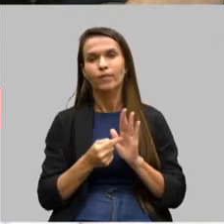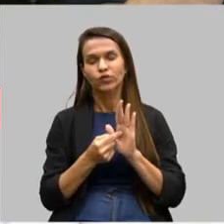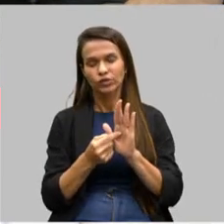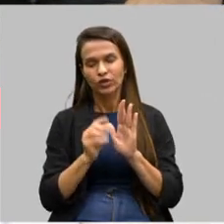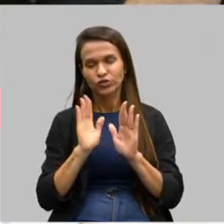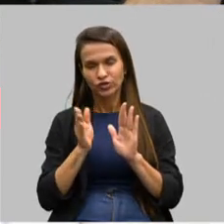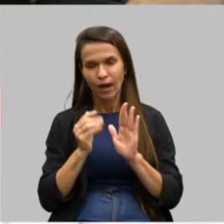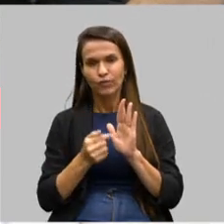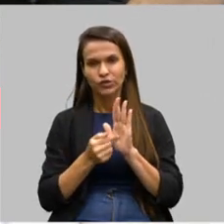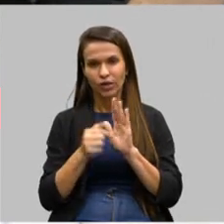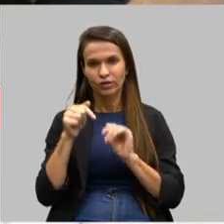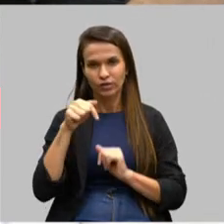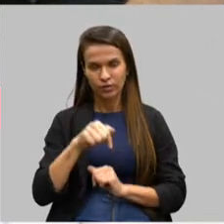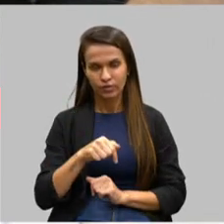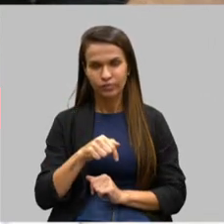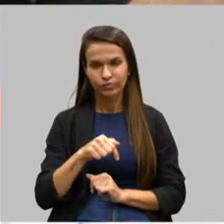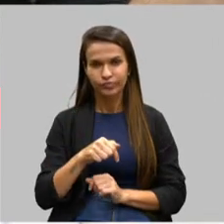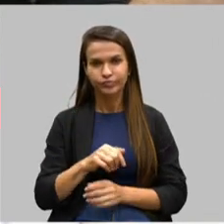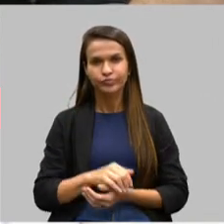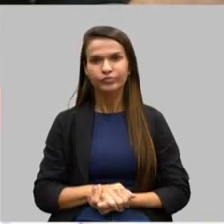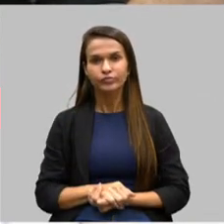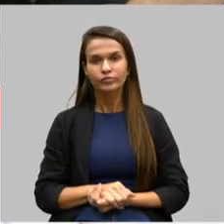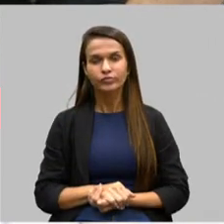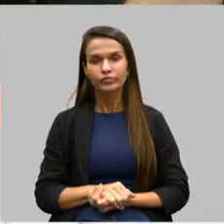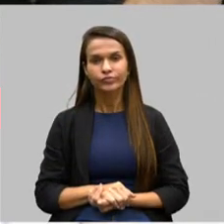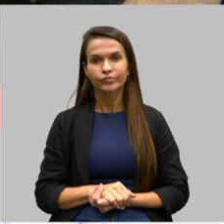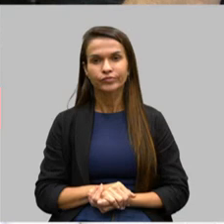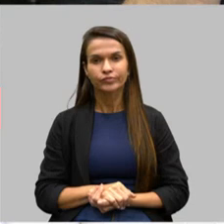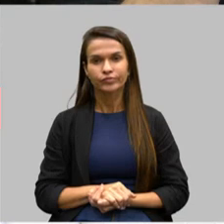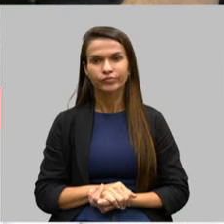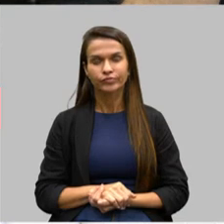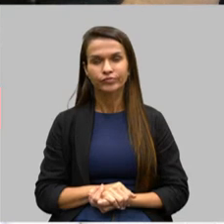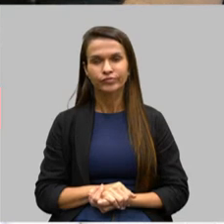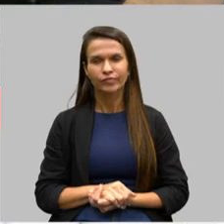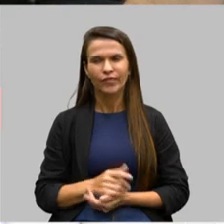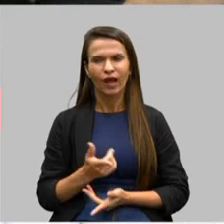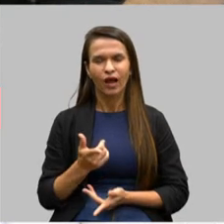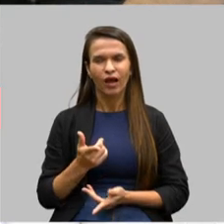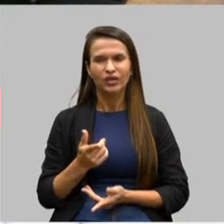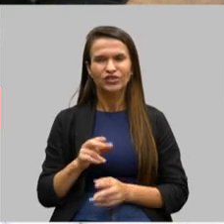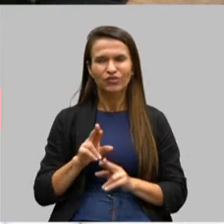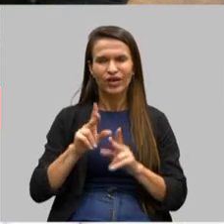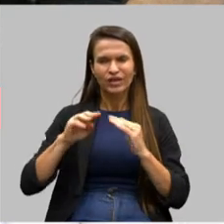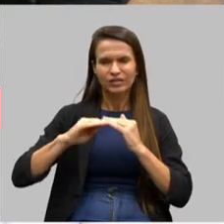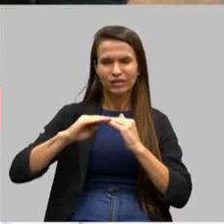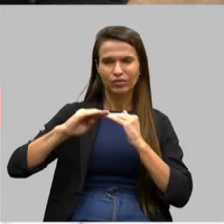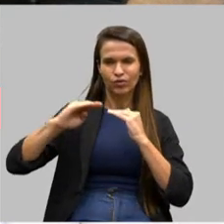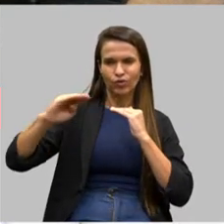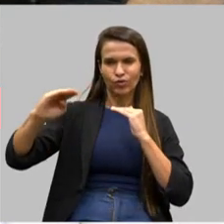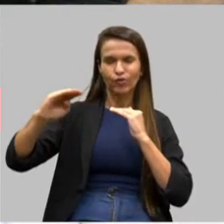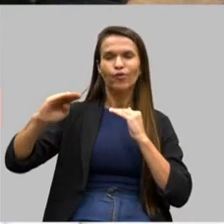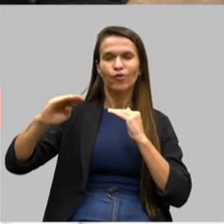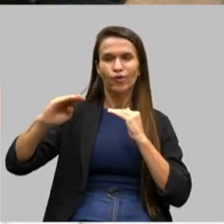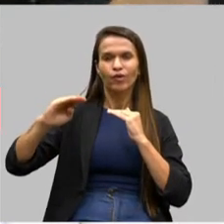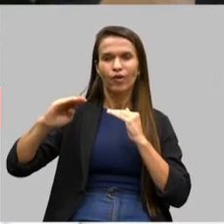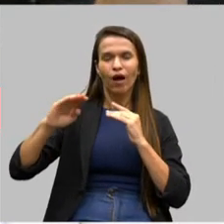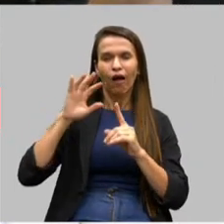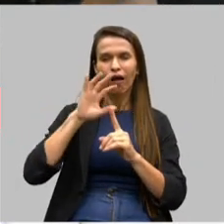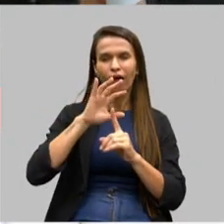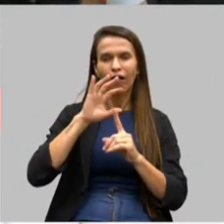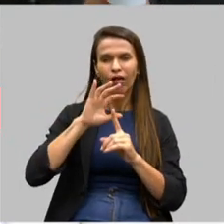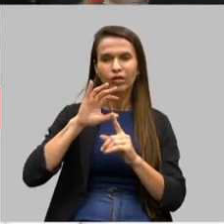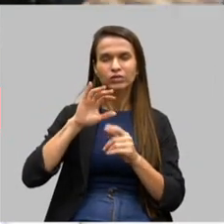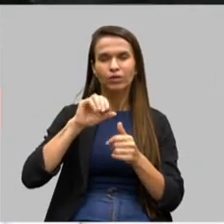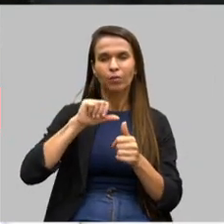é que, longe de serem homogêneas, os efeitos das mudanças climáticas vão ser